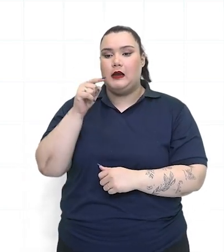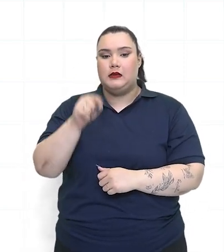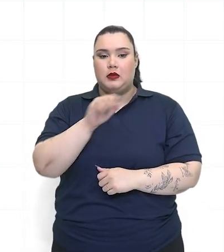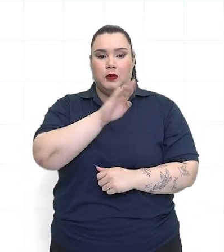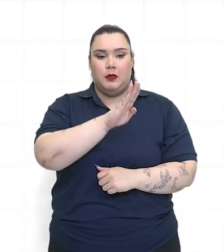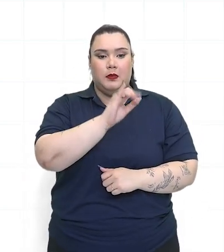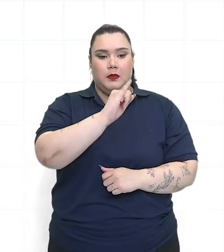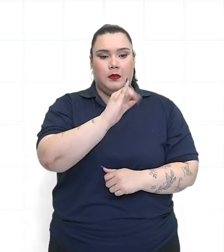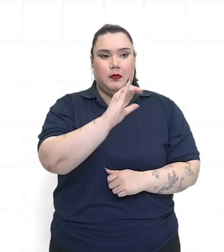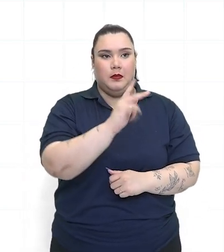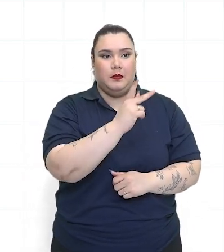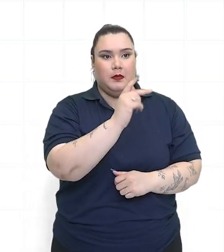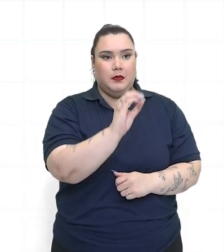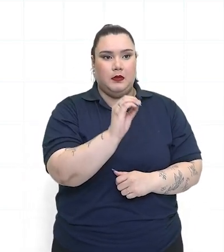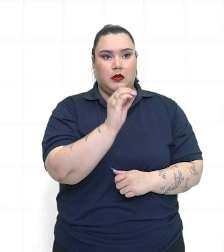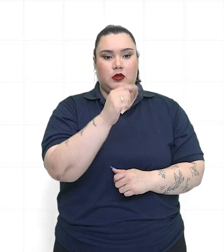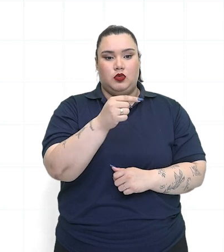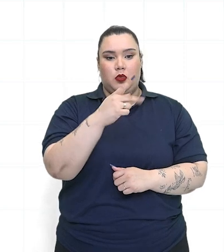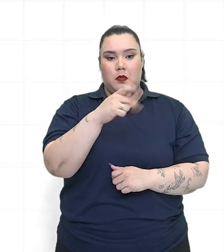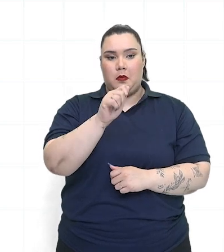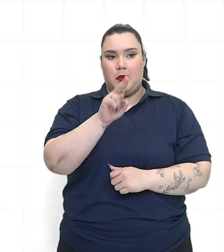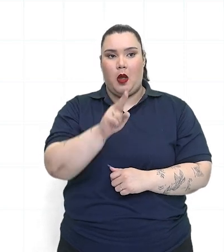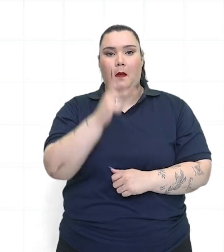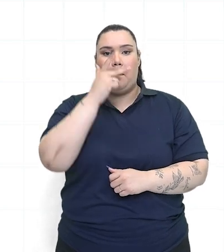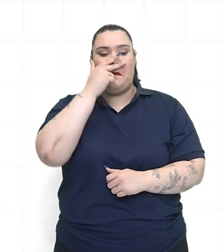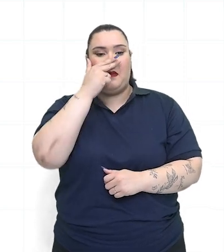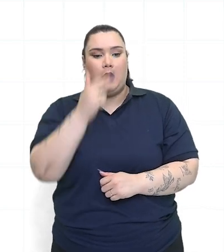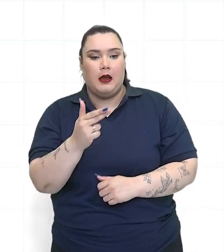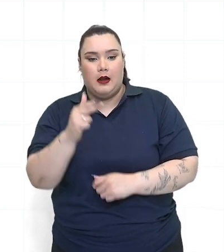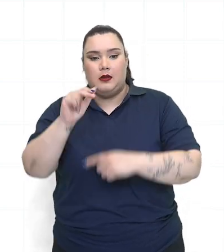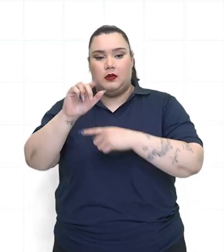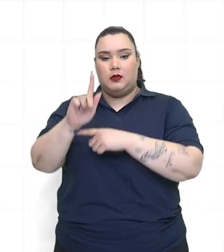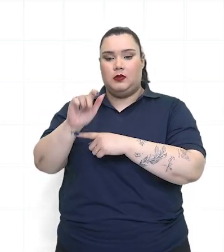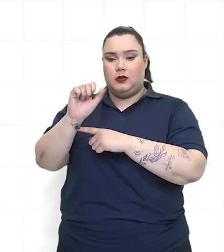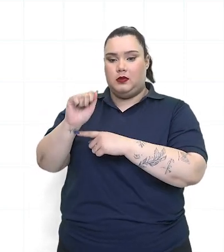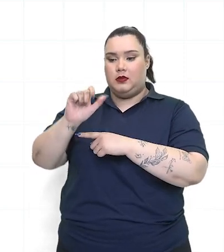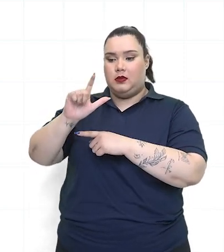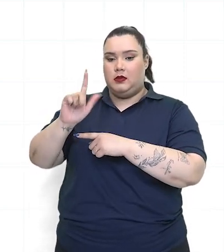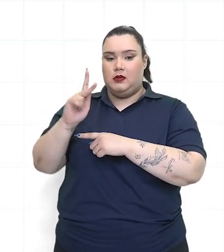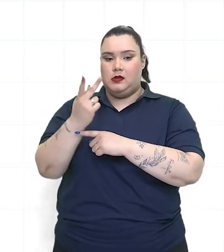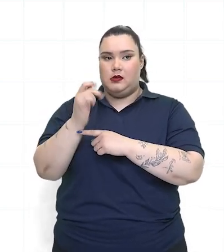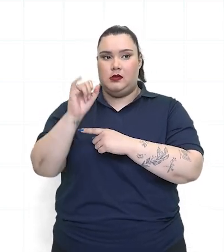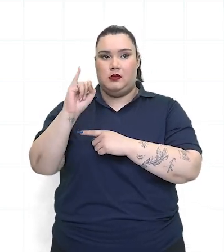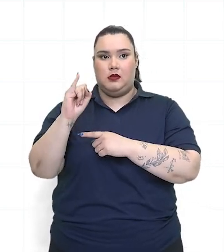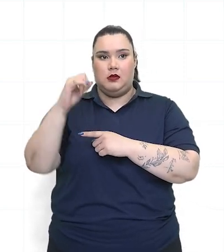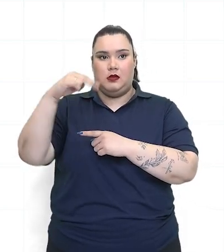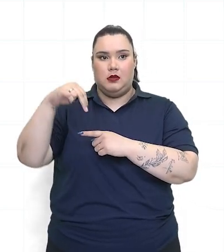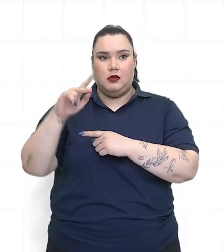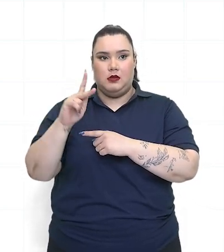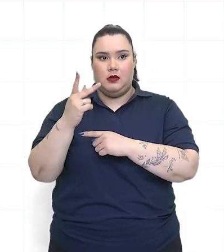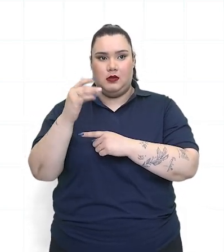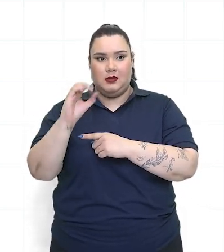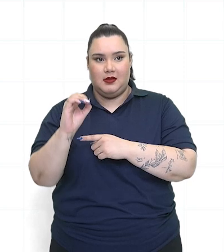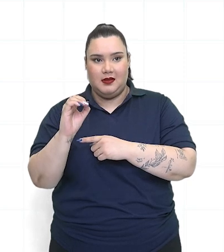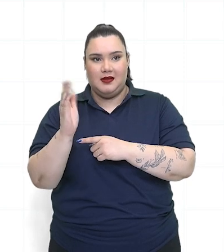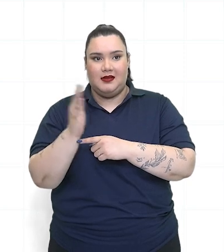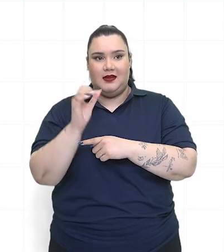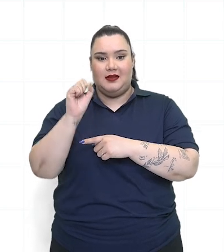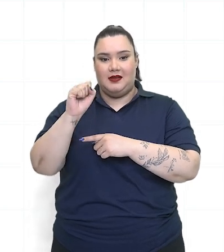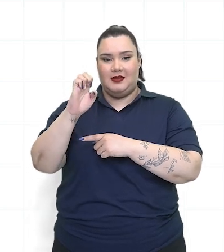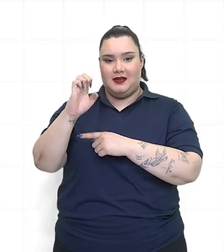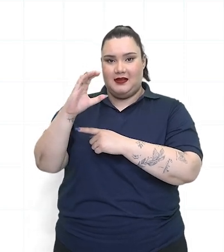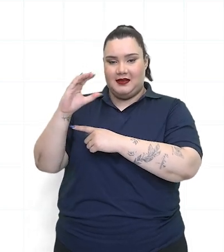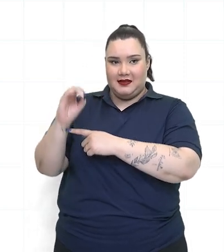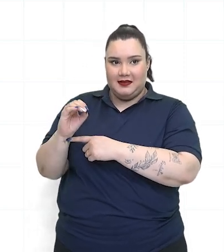um galinho seco, certo? Então, é isso, o bicho-pau se parece exatamente com